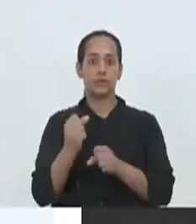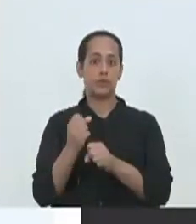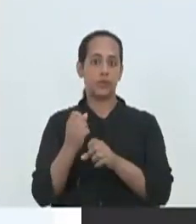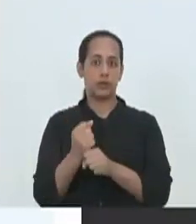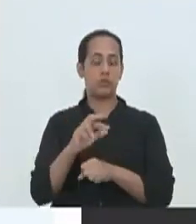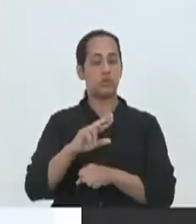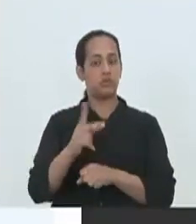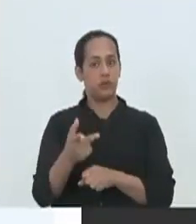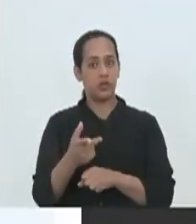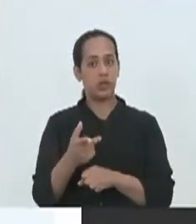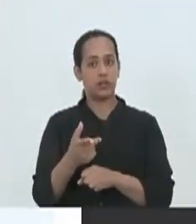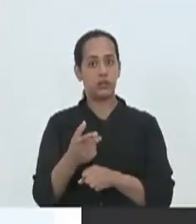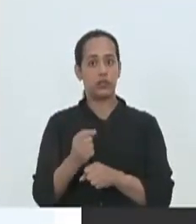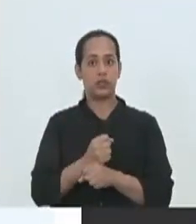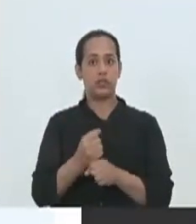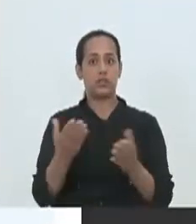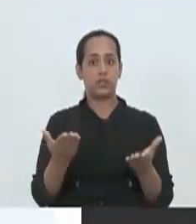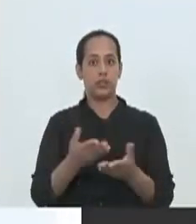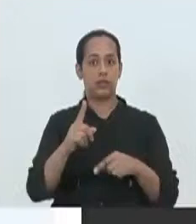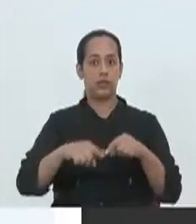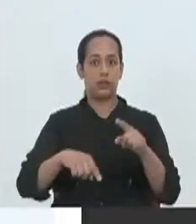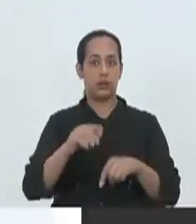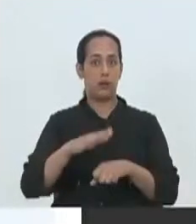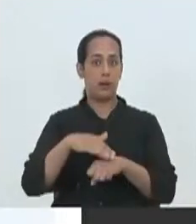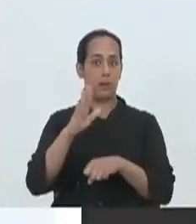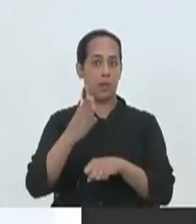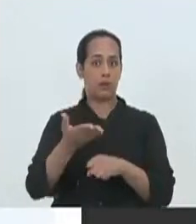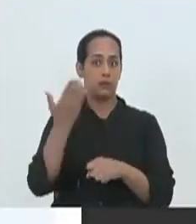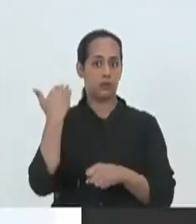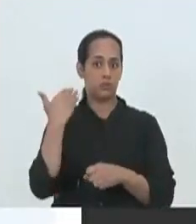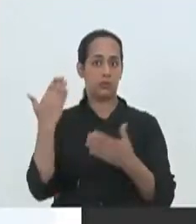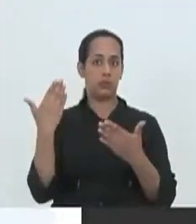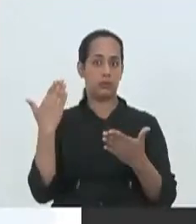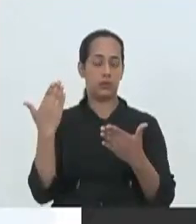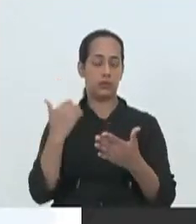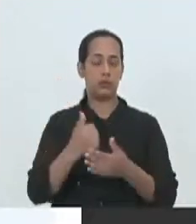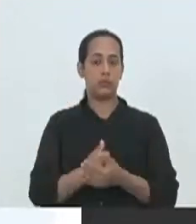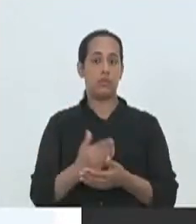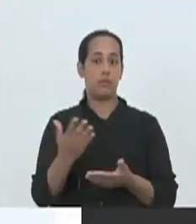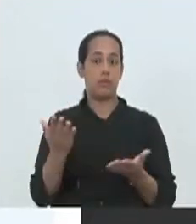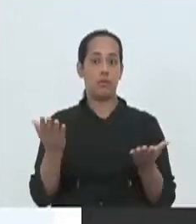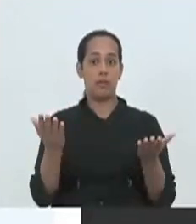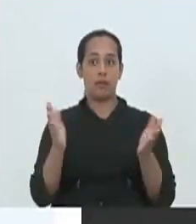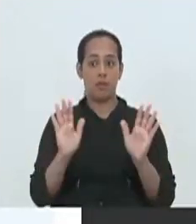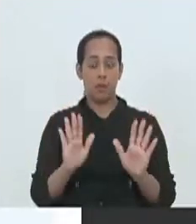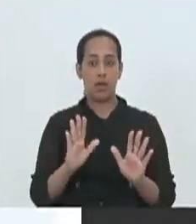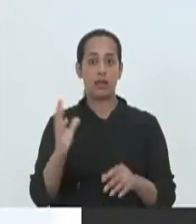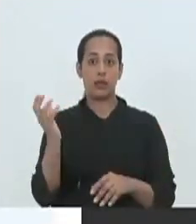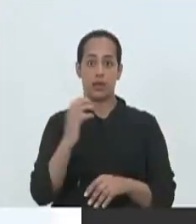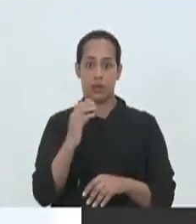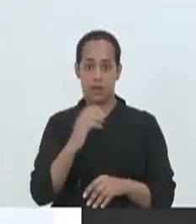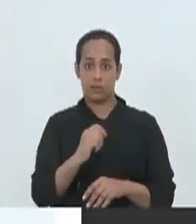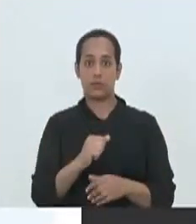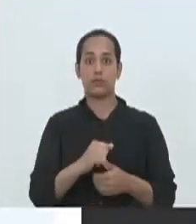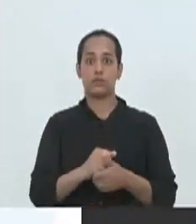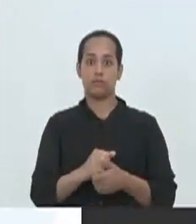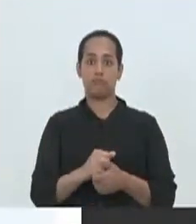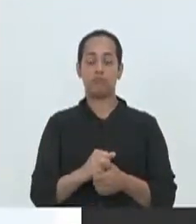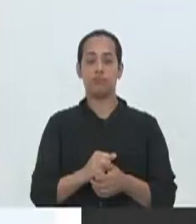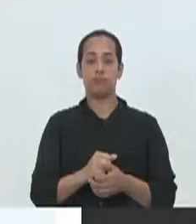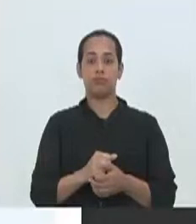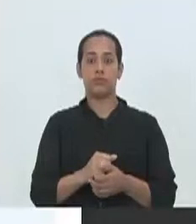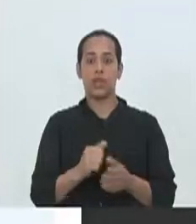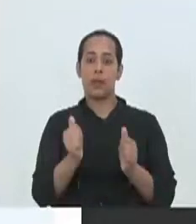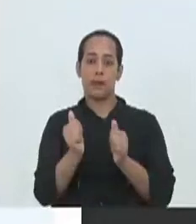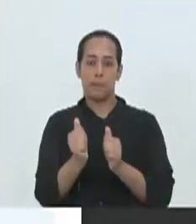anterior mas a velocidade em que vem sendo executados é bastante próxima e a gente vê esse empenhado perto de 68 por